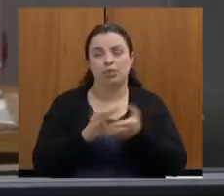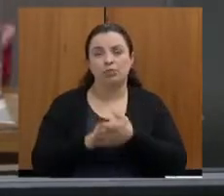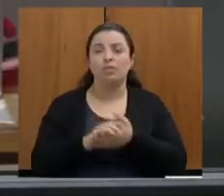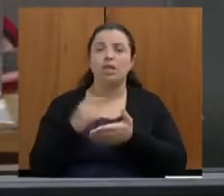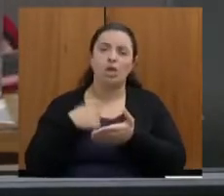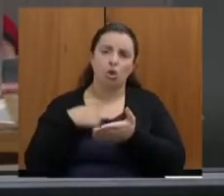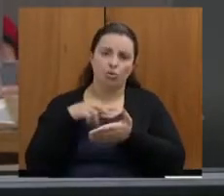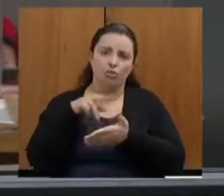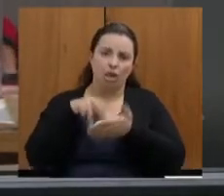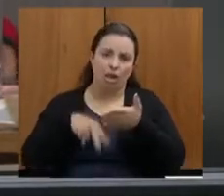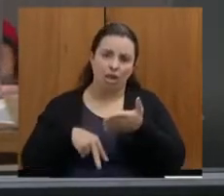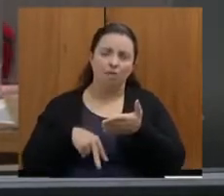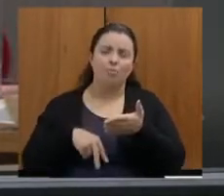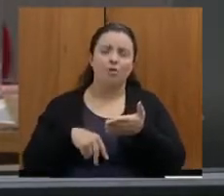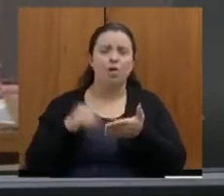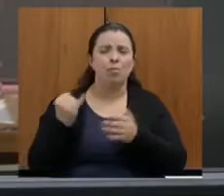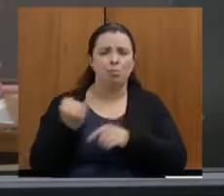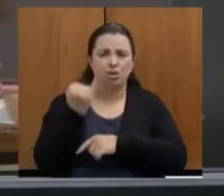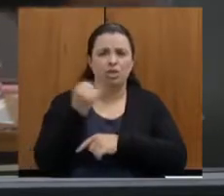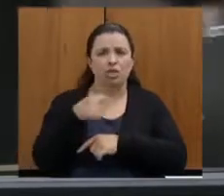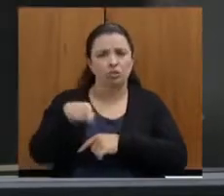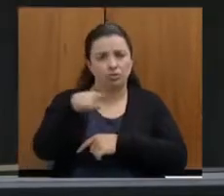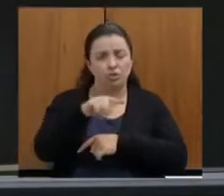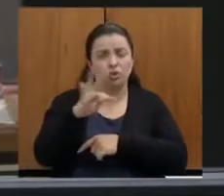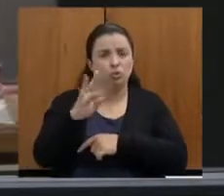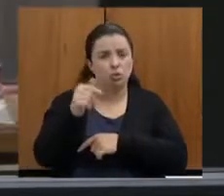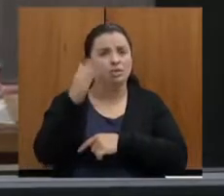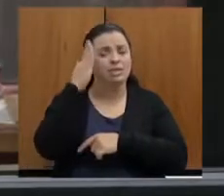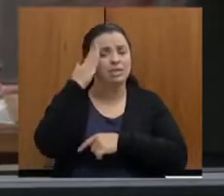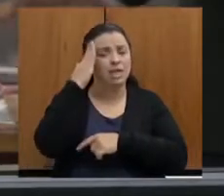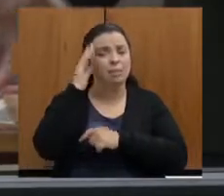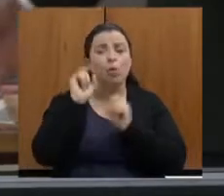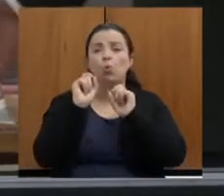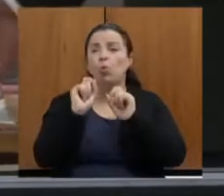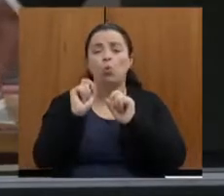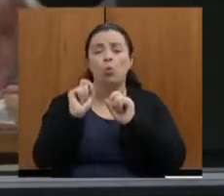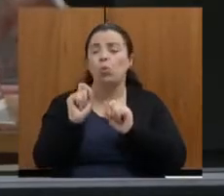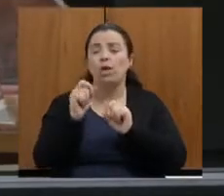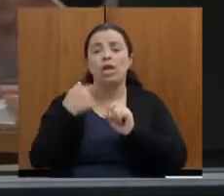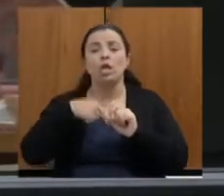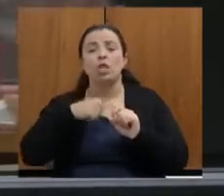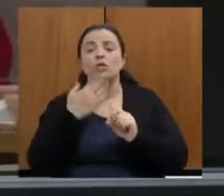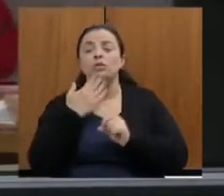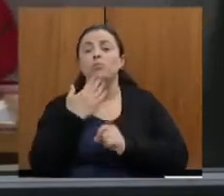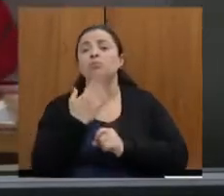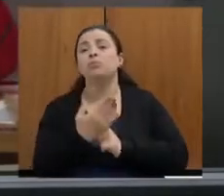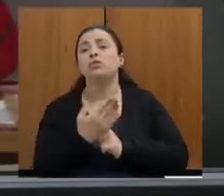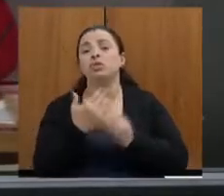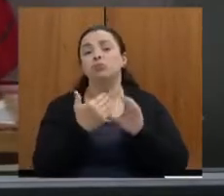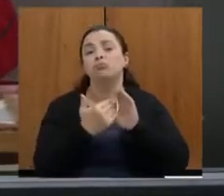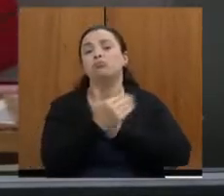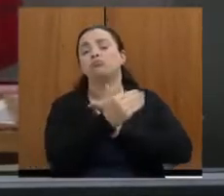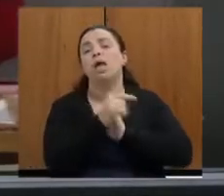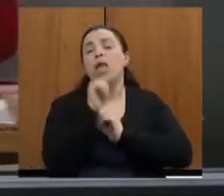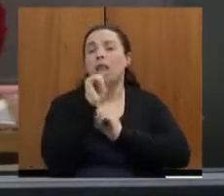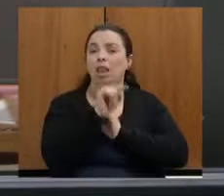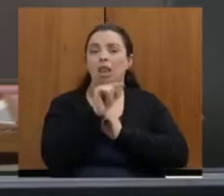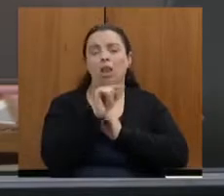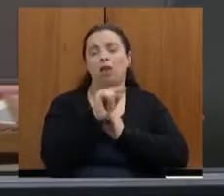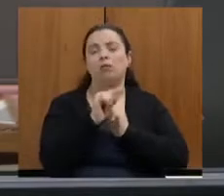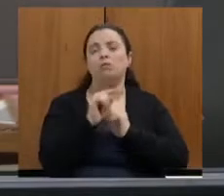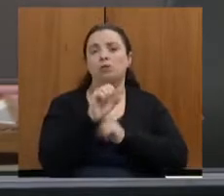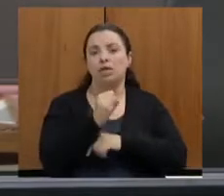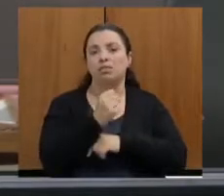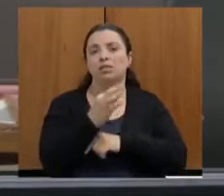importante que todos tomem conhecimento e qual é a solicitação que comissão externa faz hoje relativa a